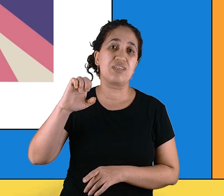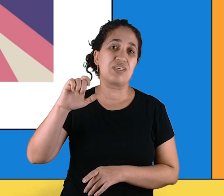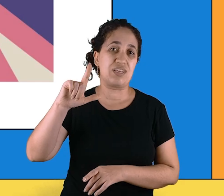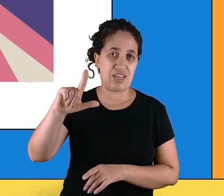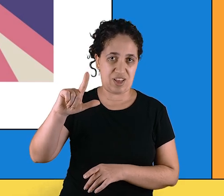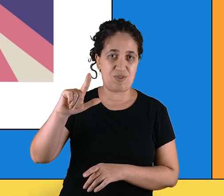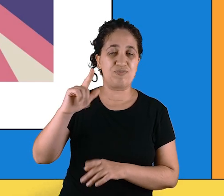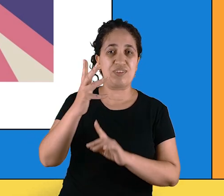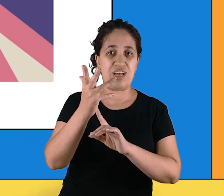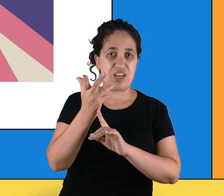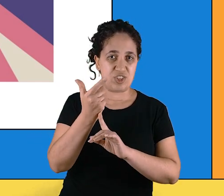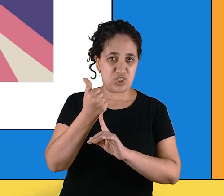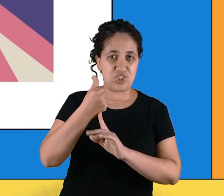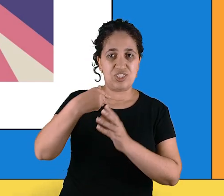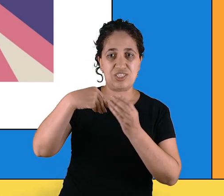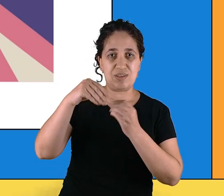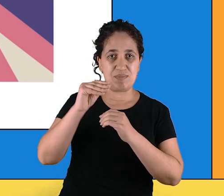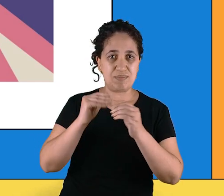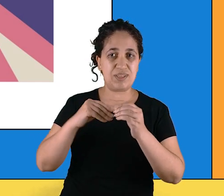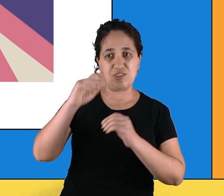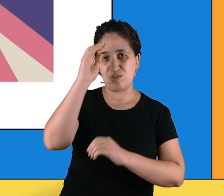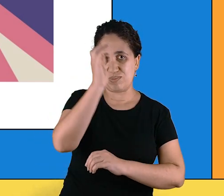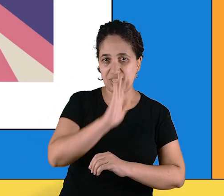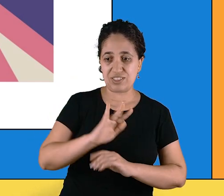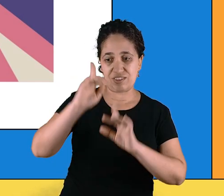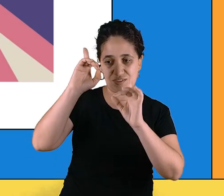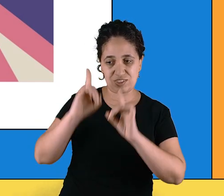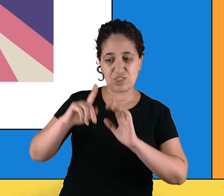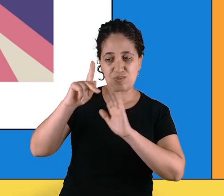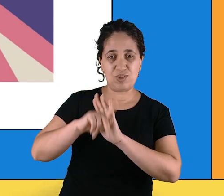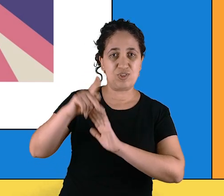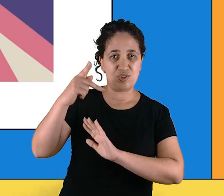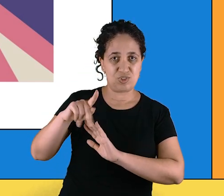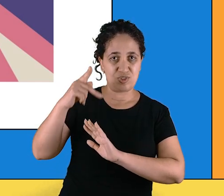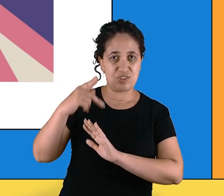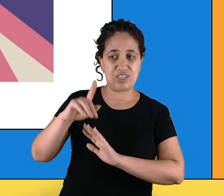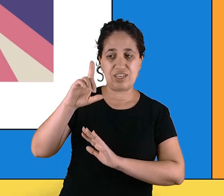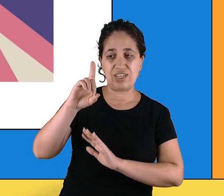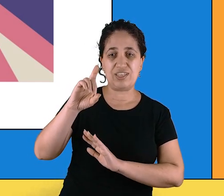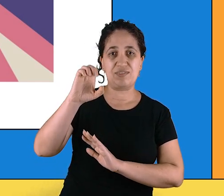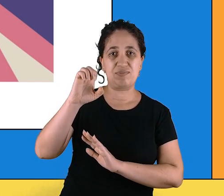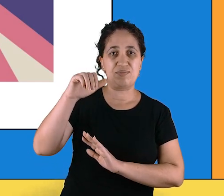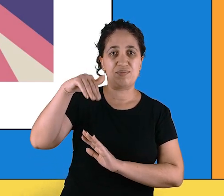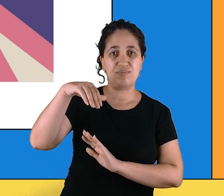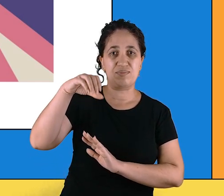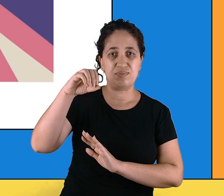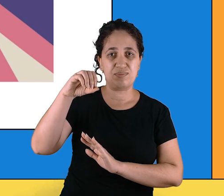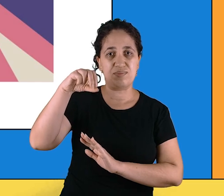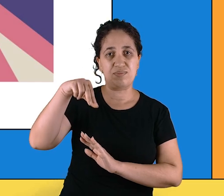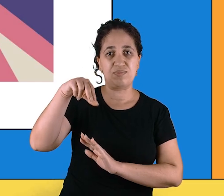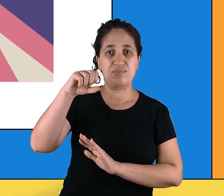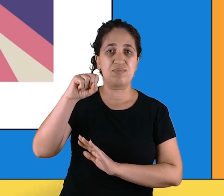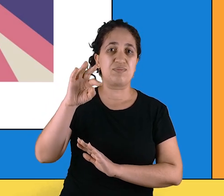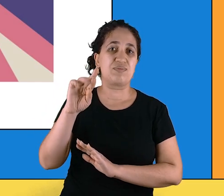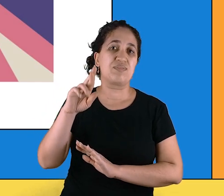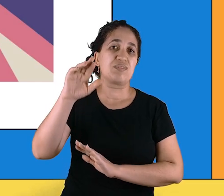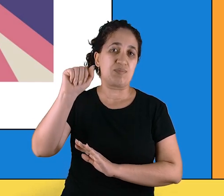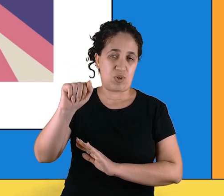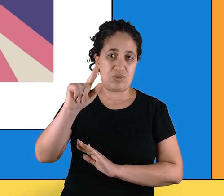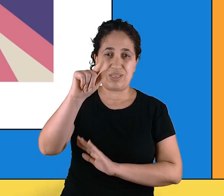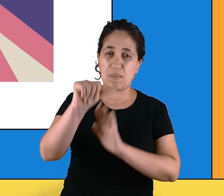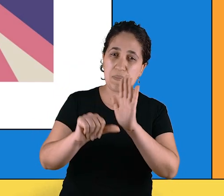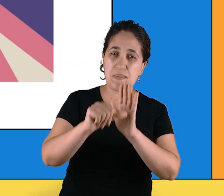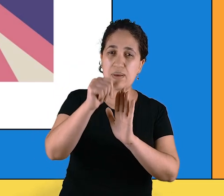que é um artista plástico brasileiro com deficiência, que tem o projeto dele, que é o projeto Demonstra, que também foi pioneiro ao